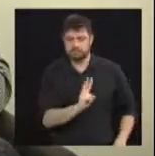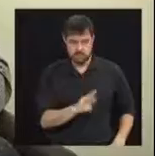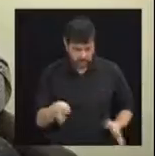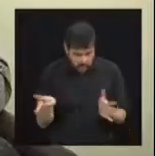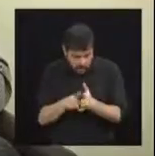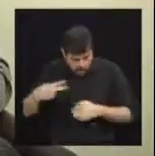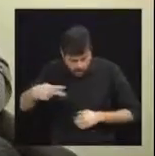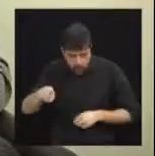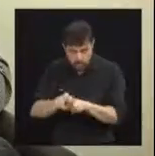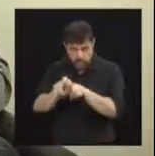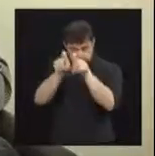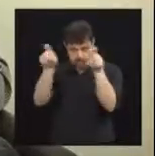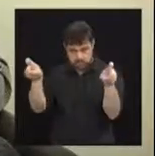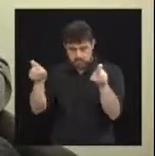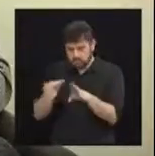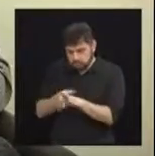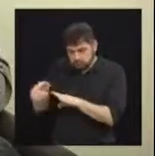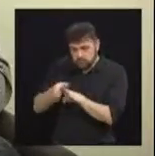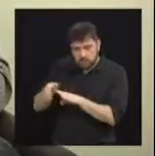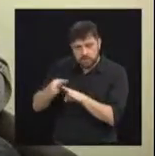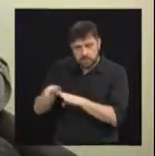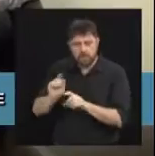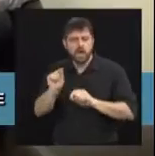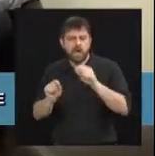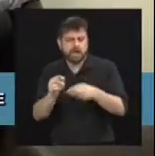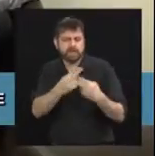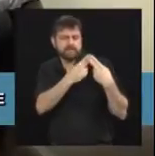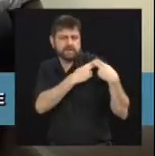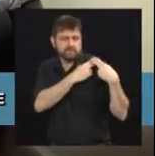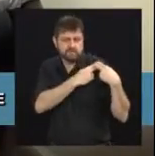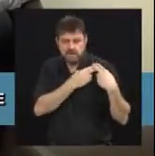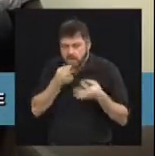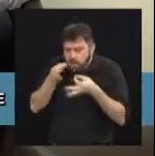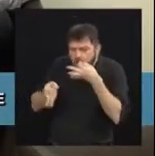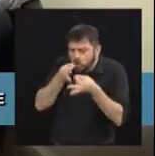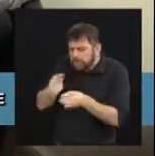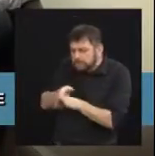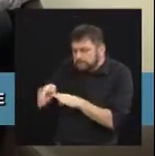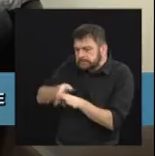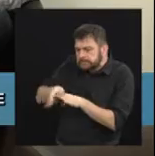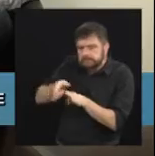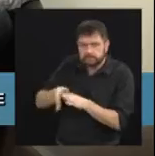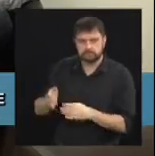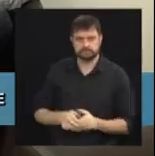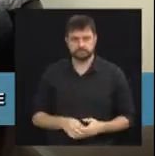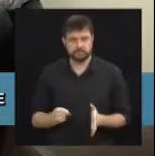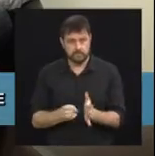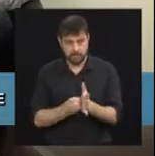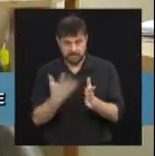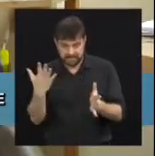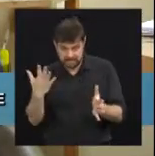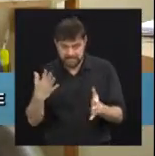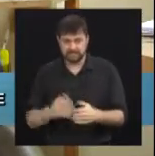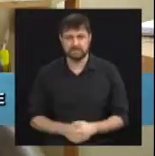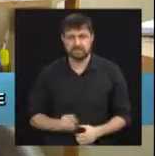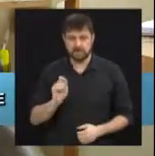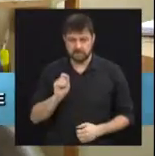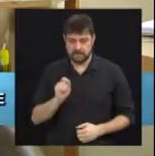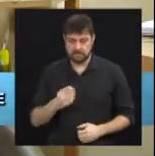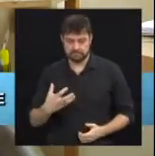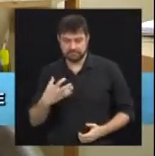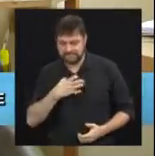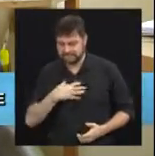próprio ginecologista da mulher vai indicar, ou ele mesmo pode dar essas orientações? Muitas vezes, o